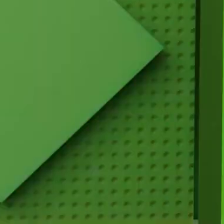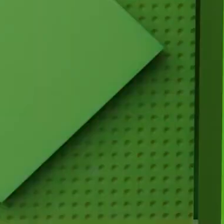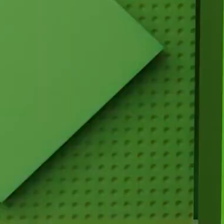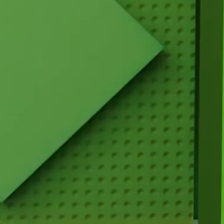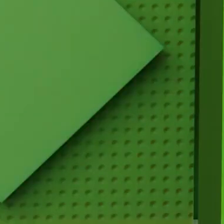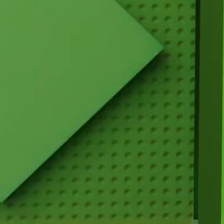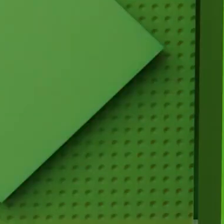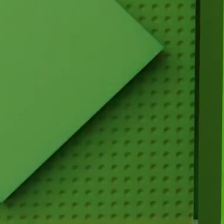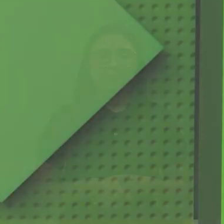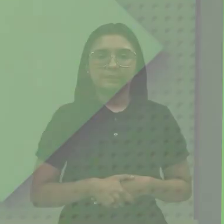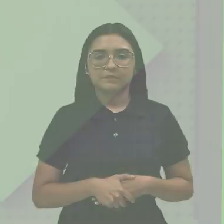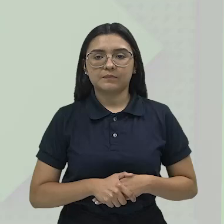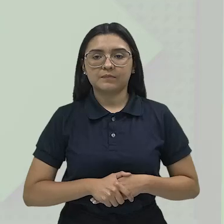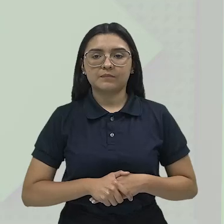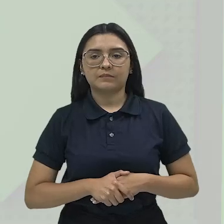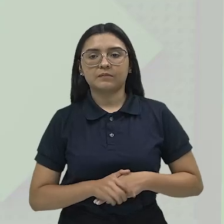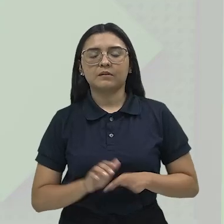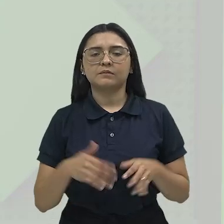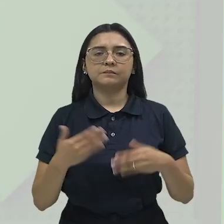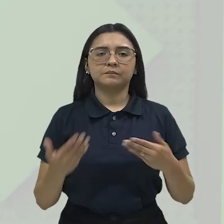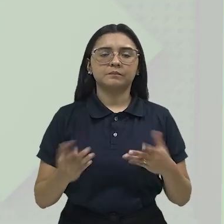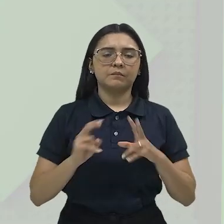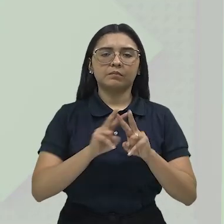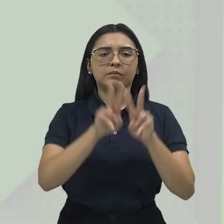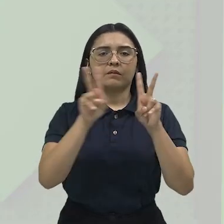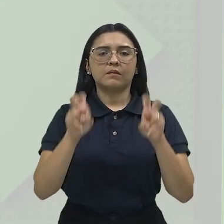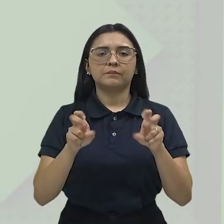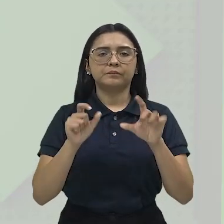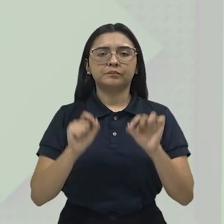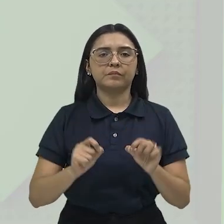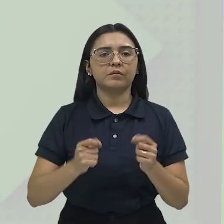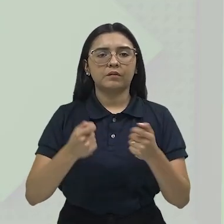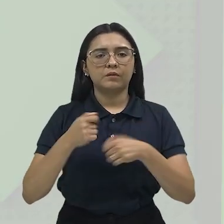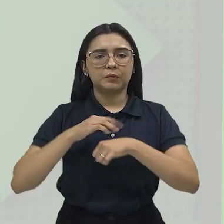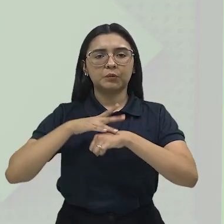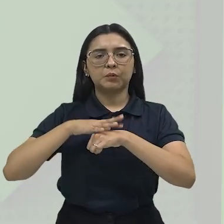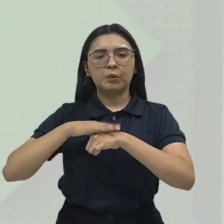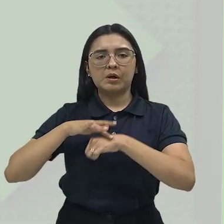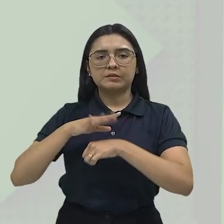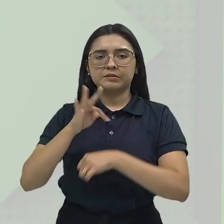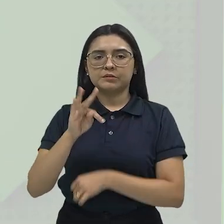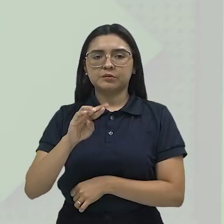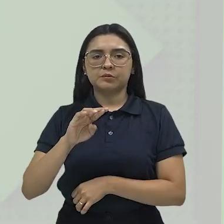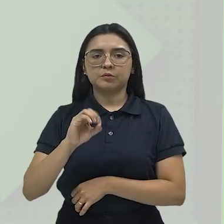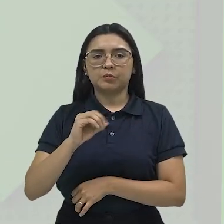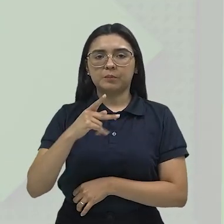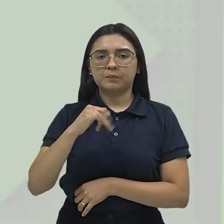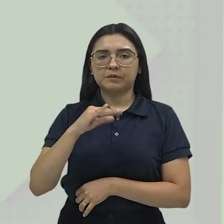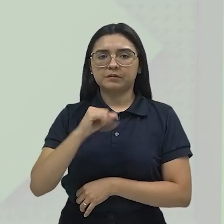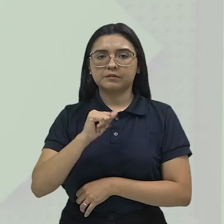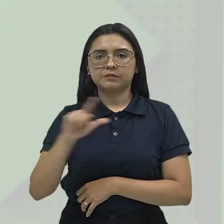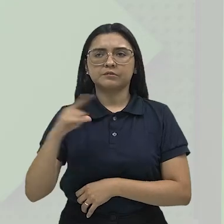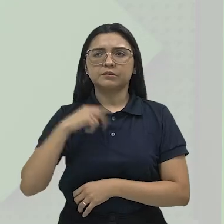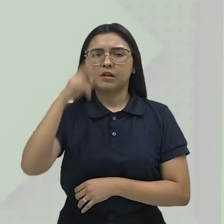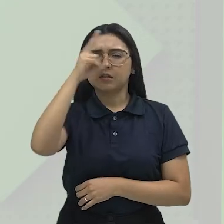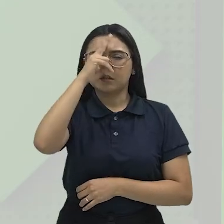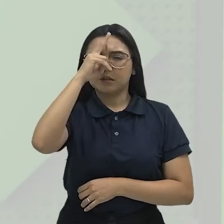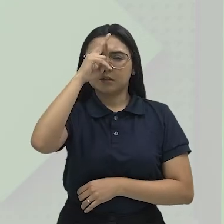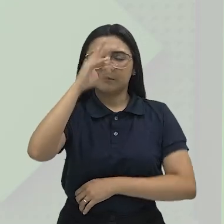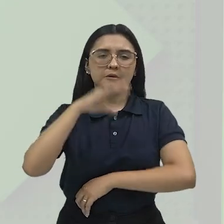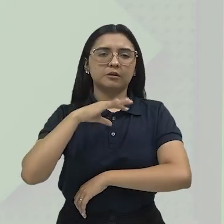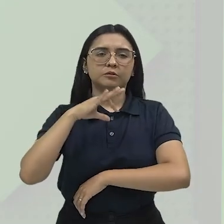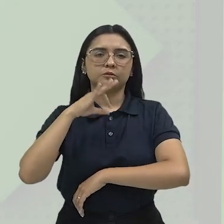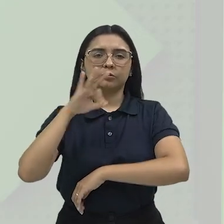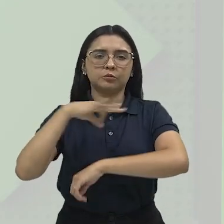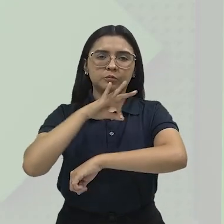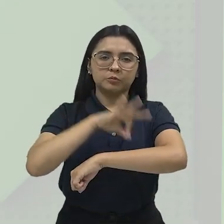E quando a gente fala em doenças tropicais, a gente logo lembra de dengue, de zika,